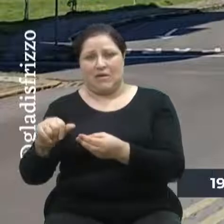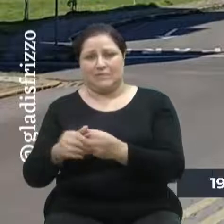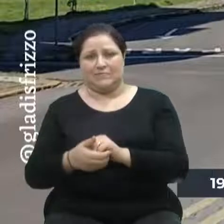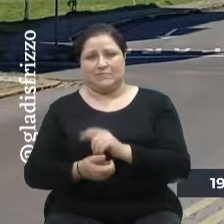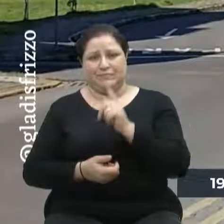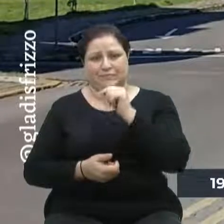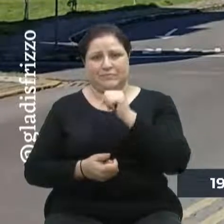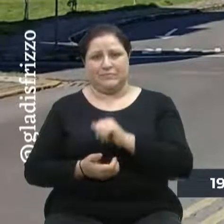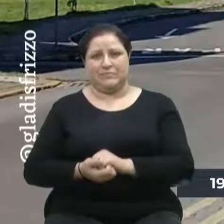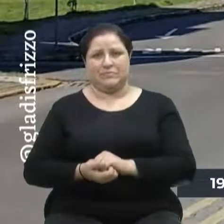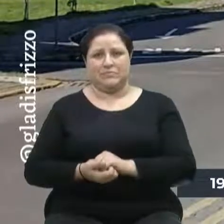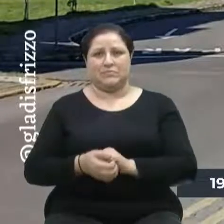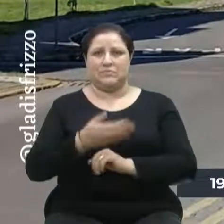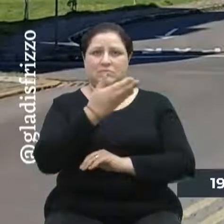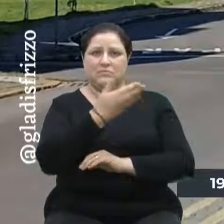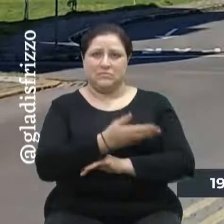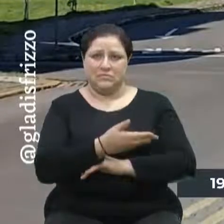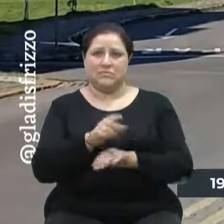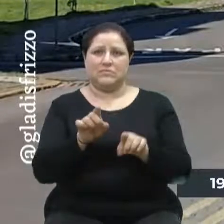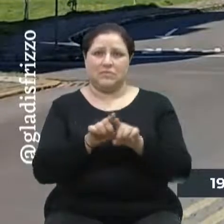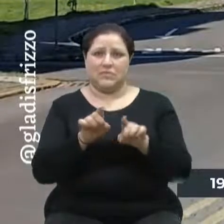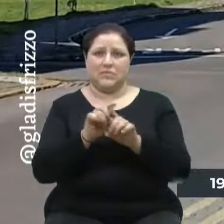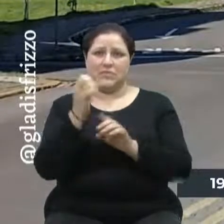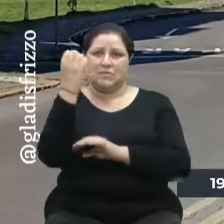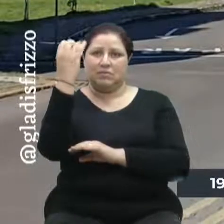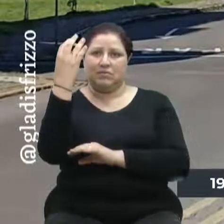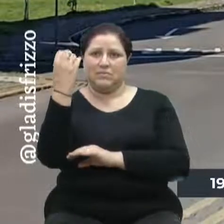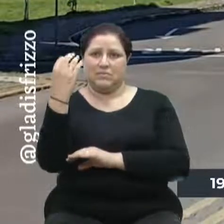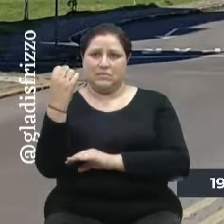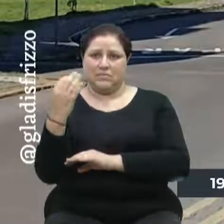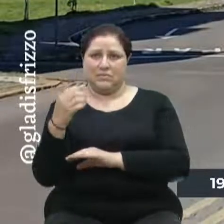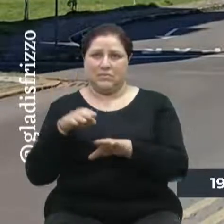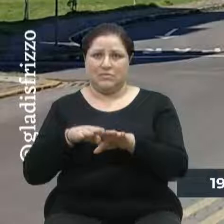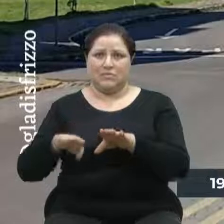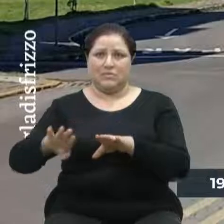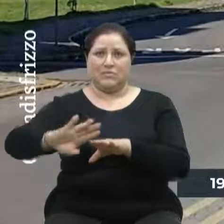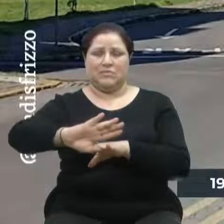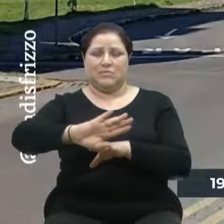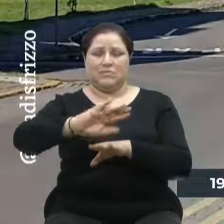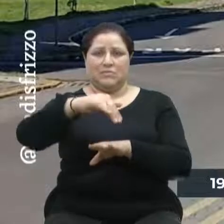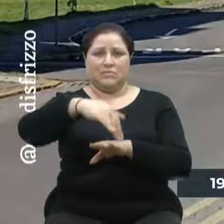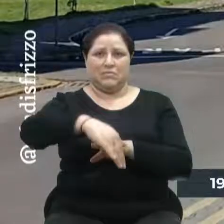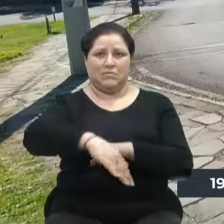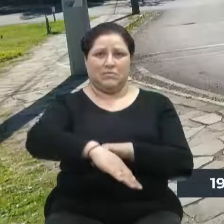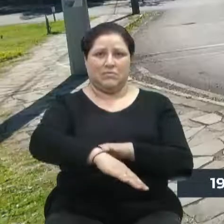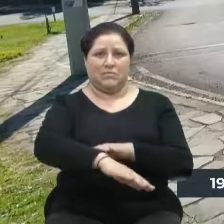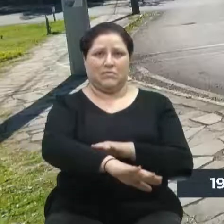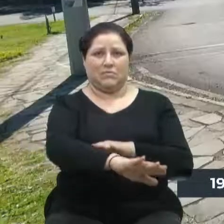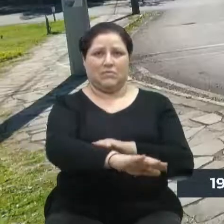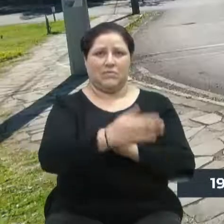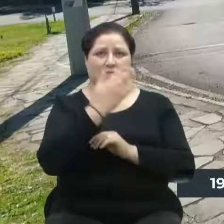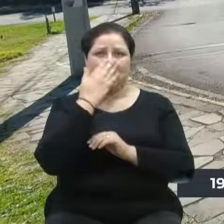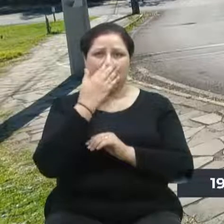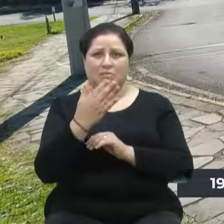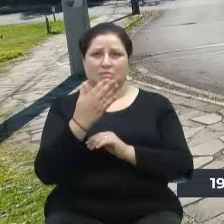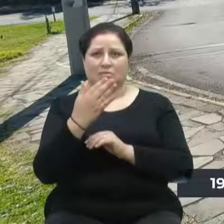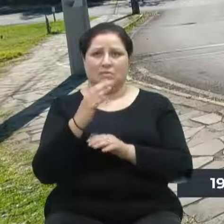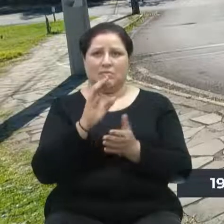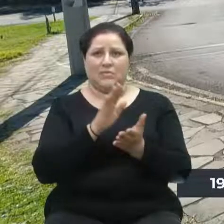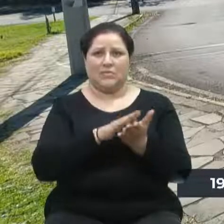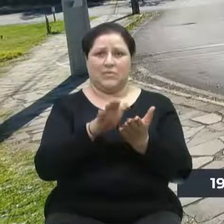para sair da sinaleira, entra na RS ali no acesso principal e desce na frente da editora